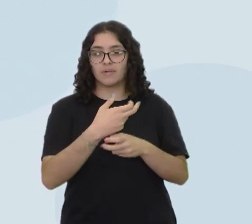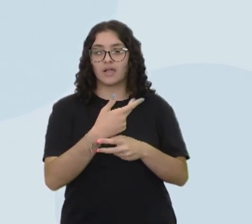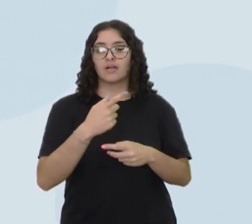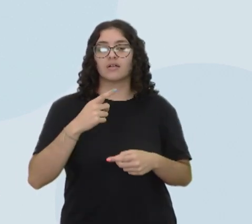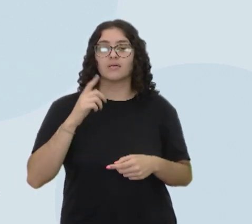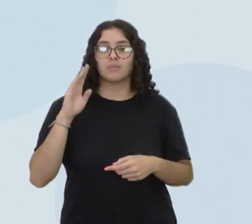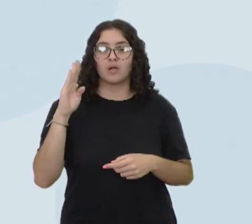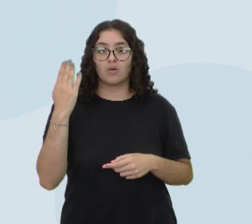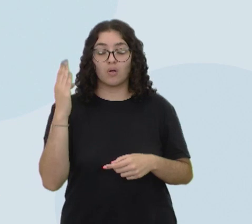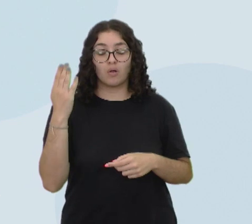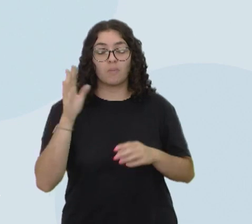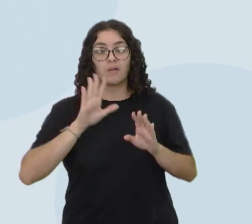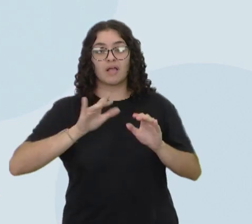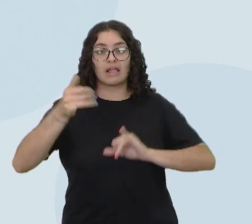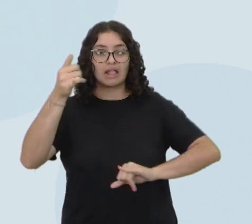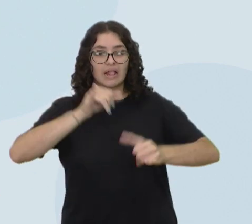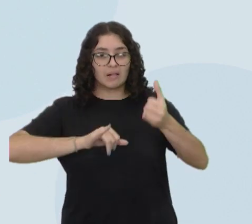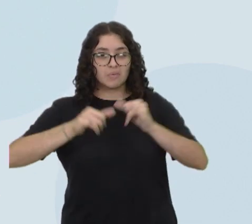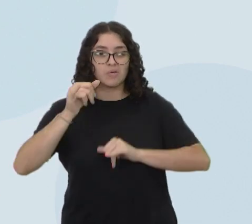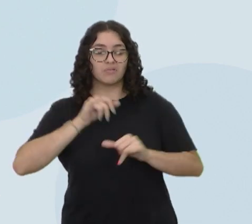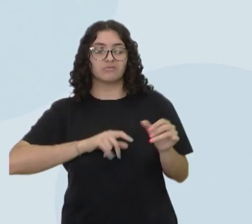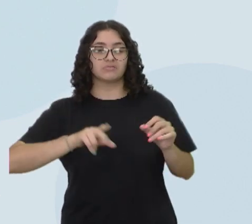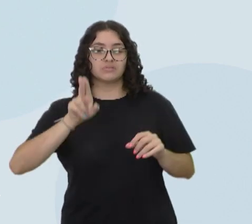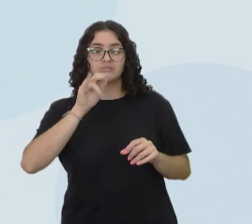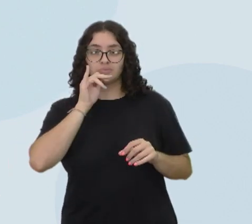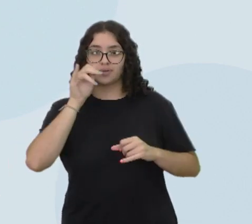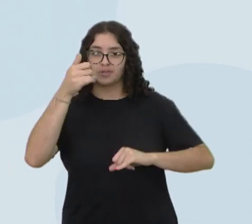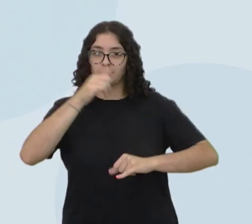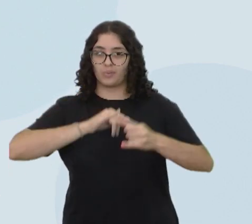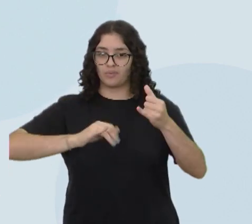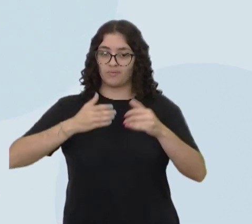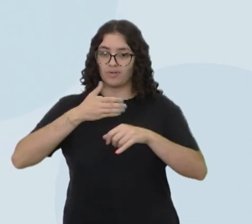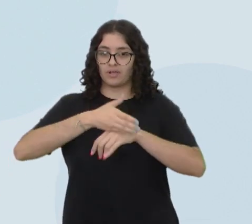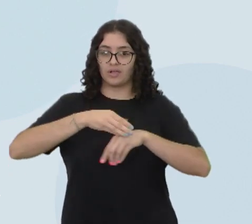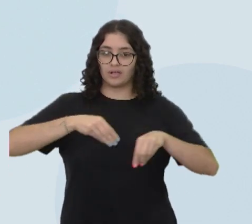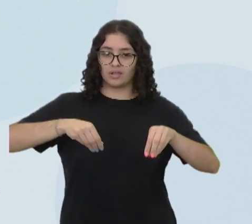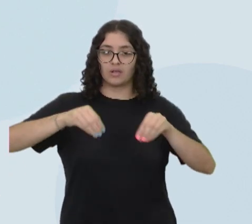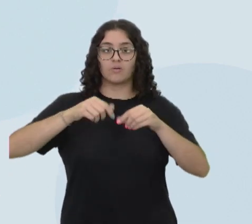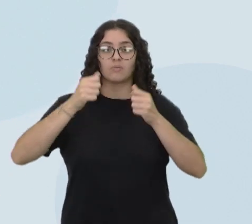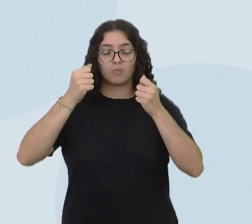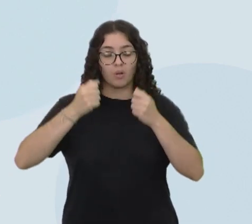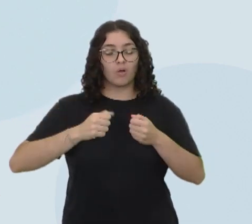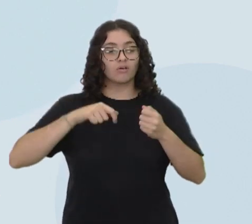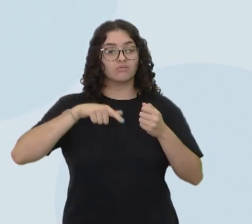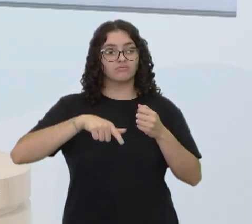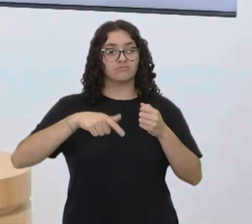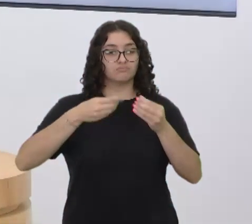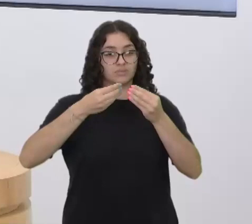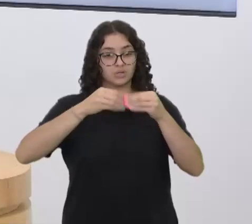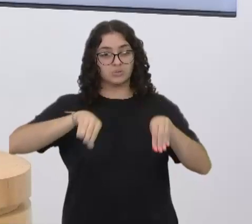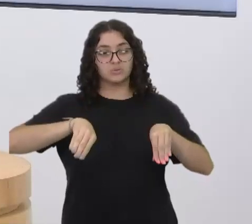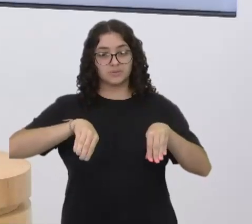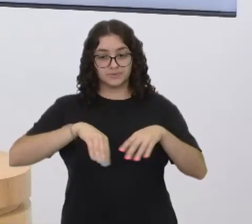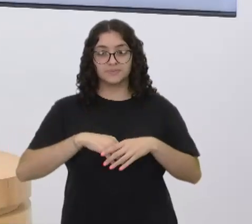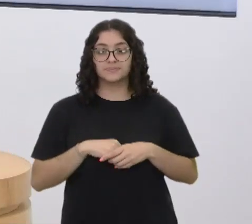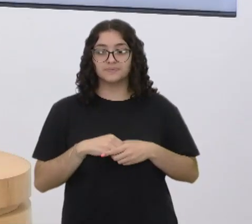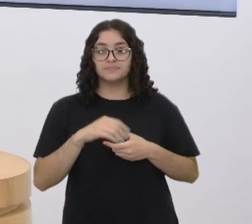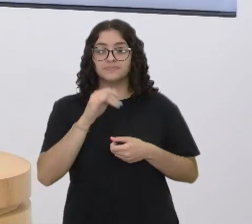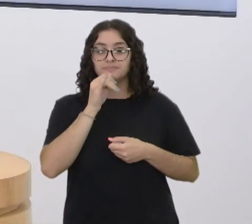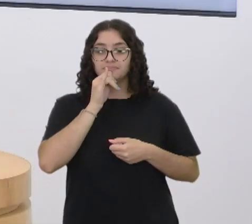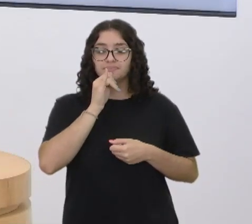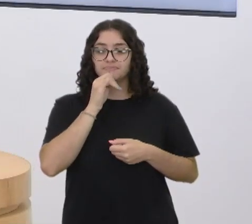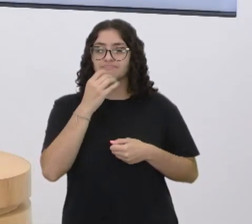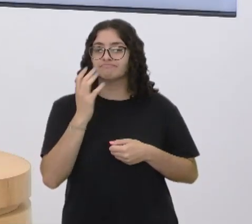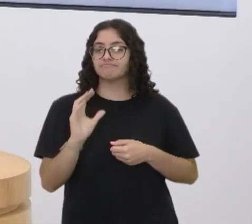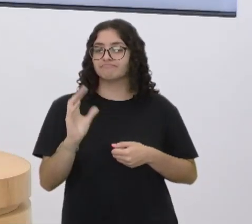exemplo, químico, onde muitas vezes você vai levar um químico ali para o solo que pode gerar degradação desse solo, né? Que pode